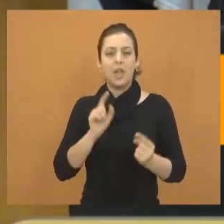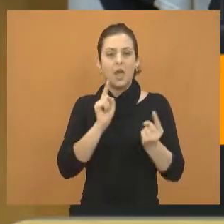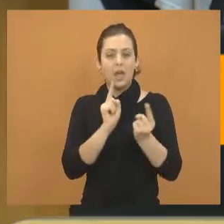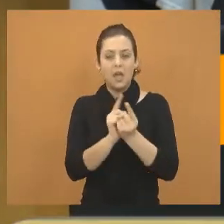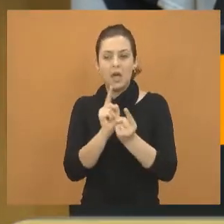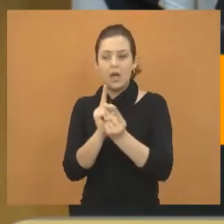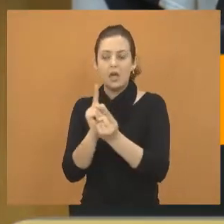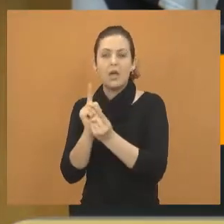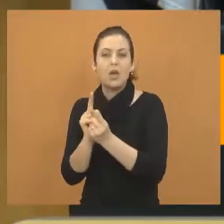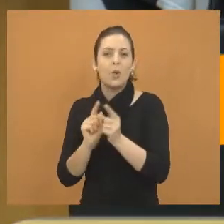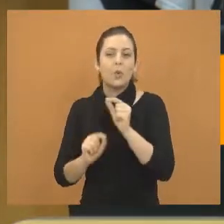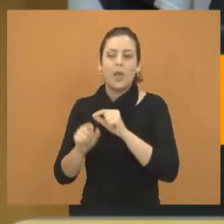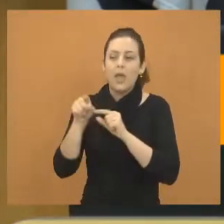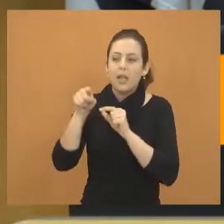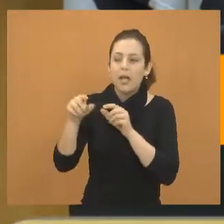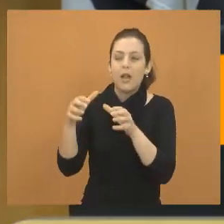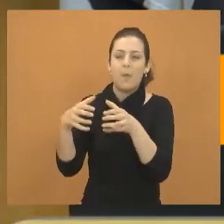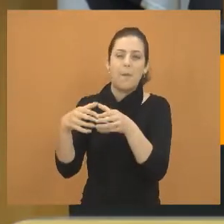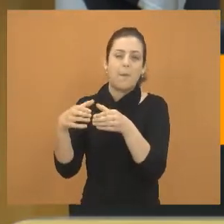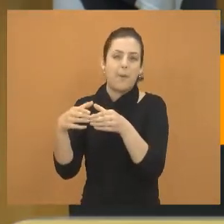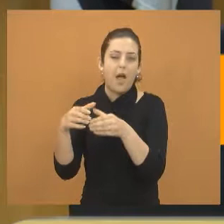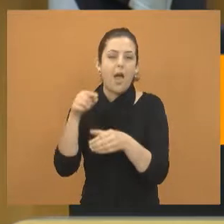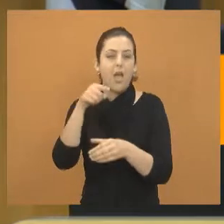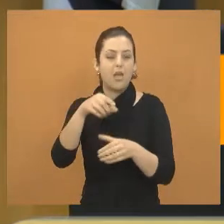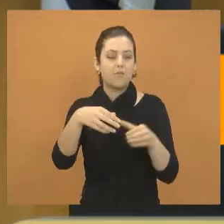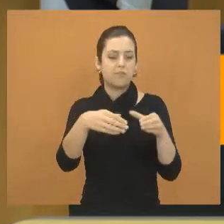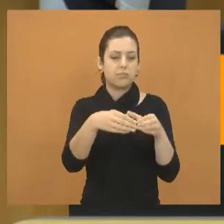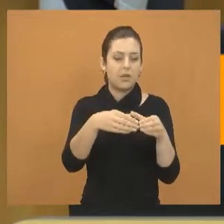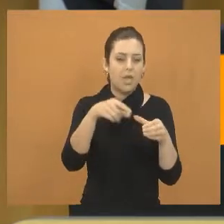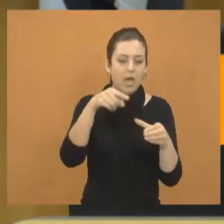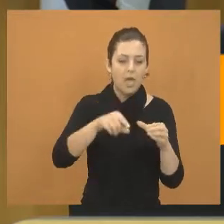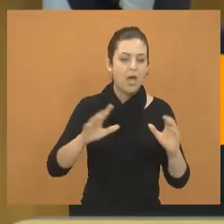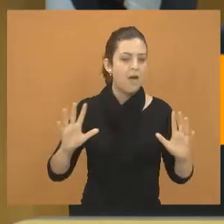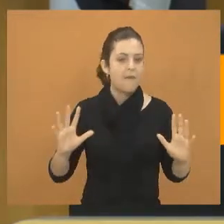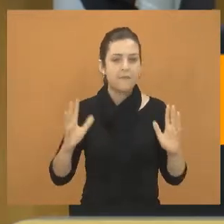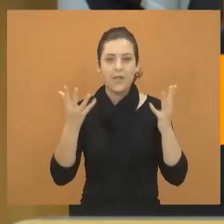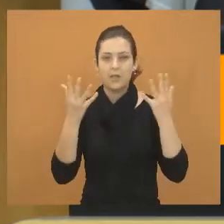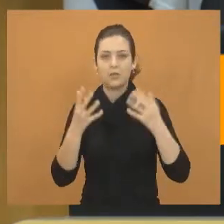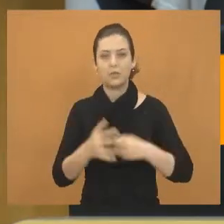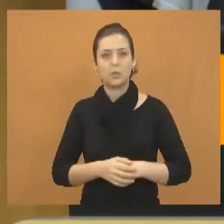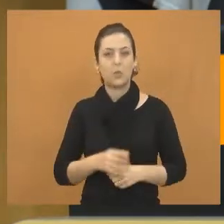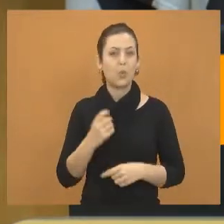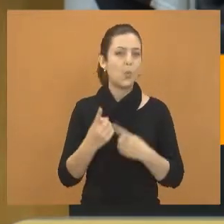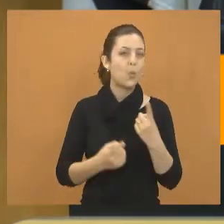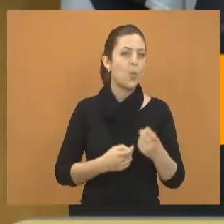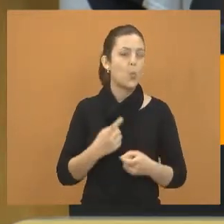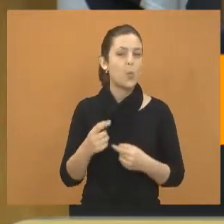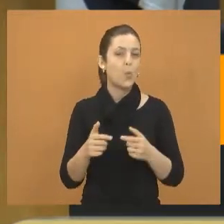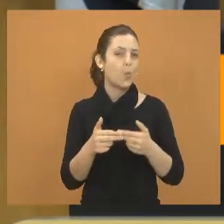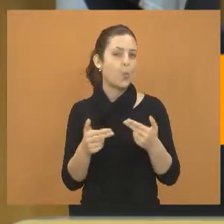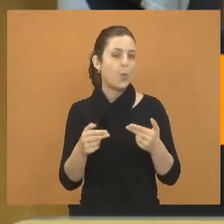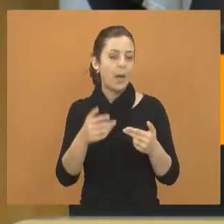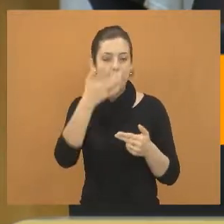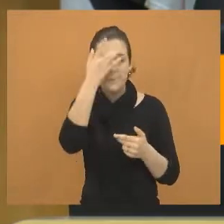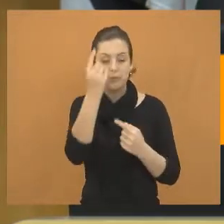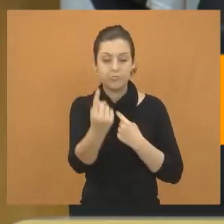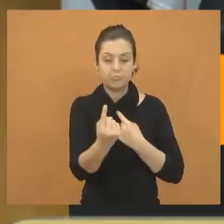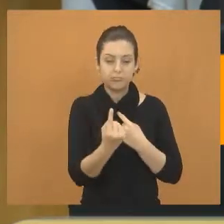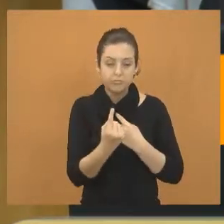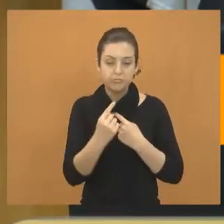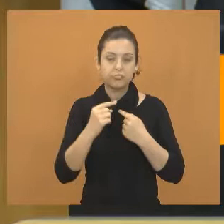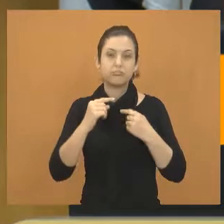atender aquele bairro, né, aquele evento, enfim, alguma situação que o munícipe